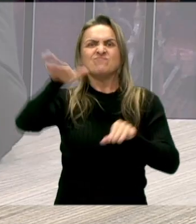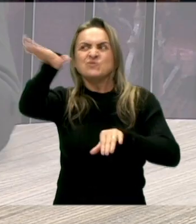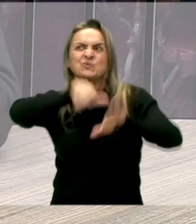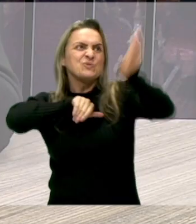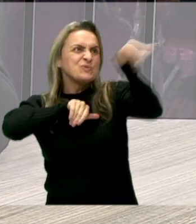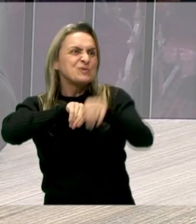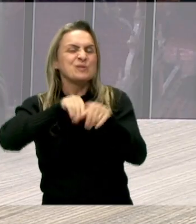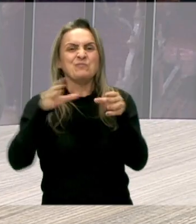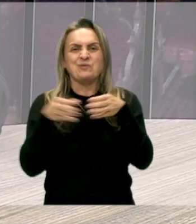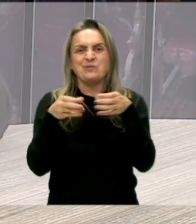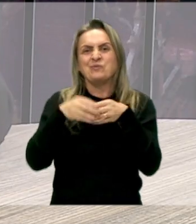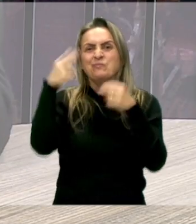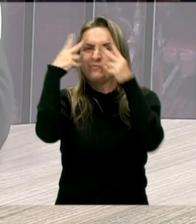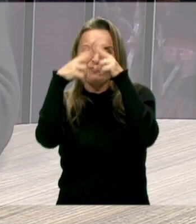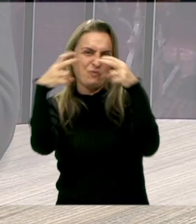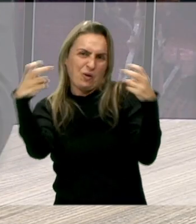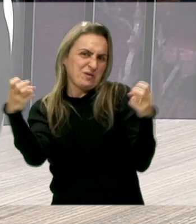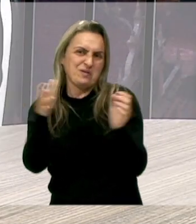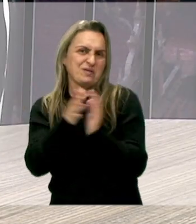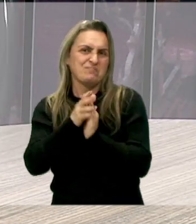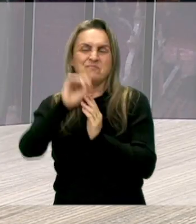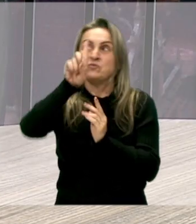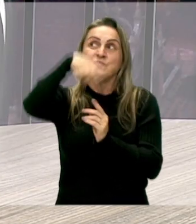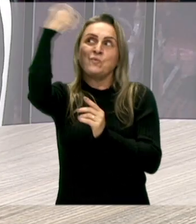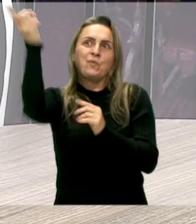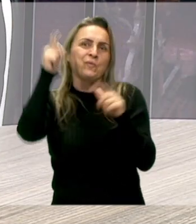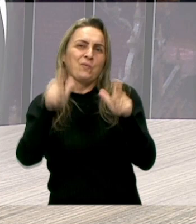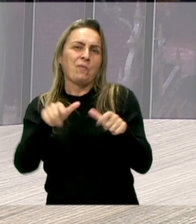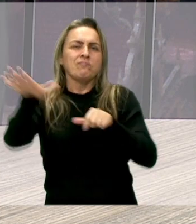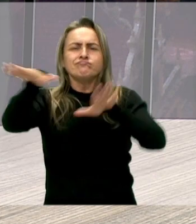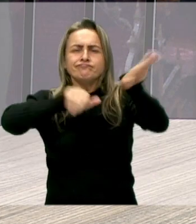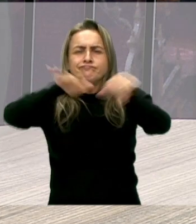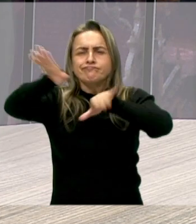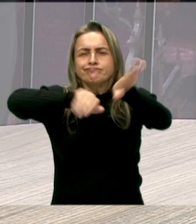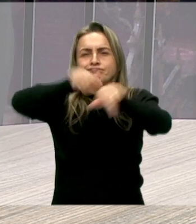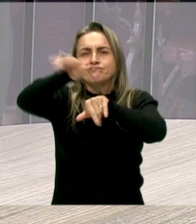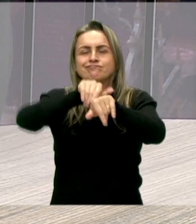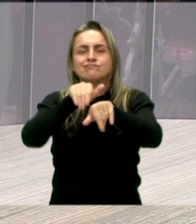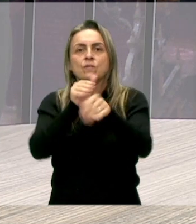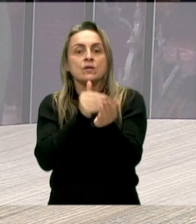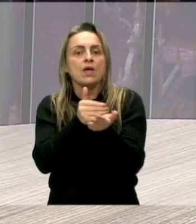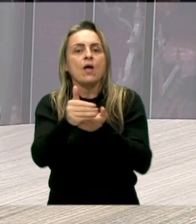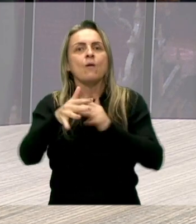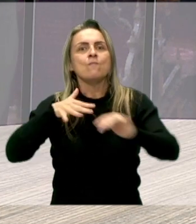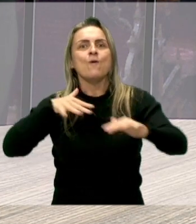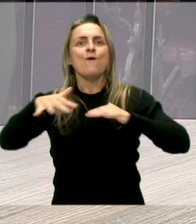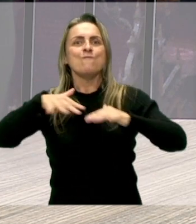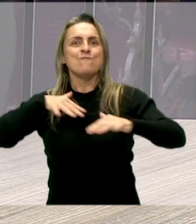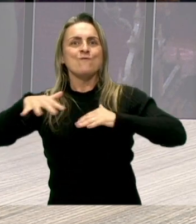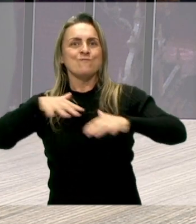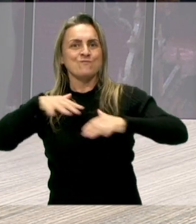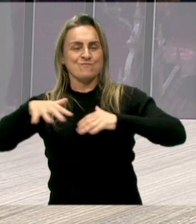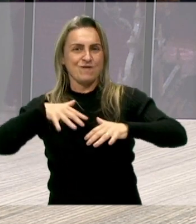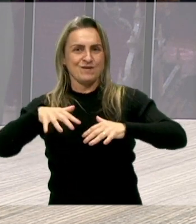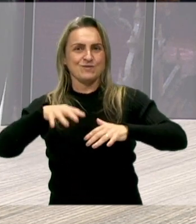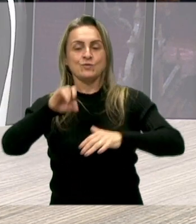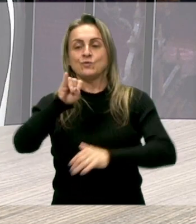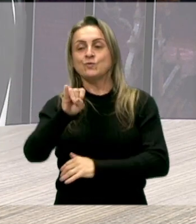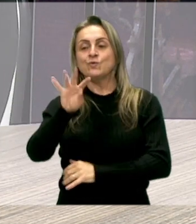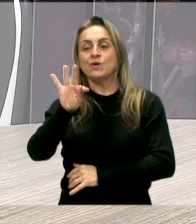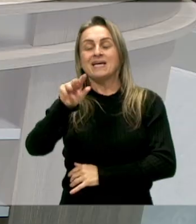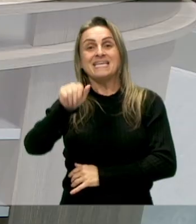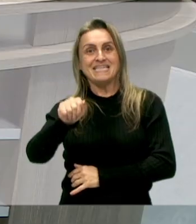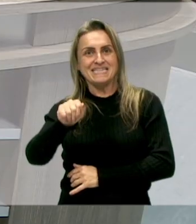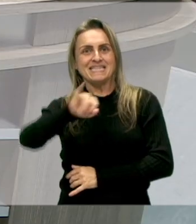que tenha gente de fora, que venha de vez em quando. E assim começou o movimento do Ita Jazz e dos